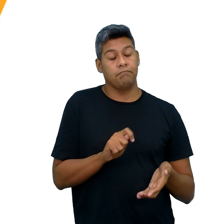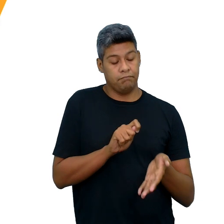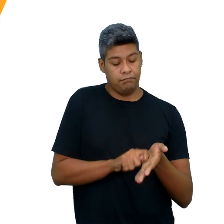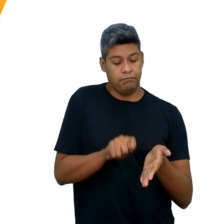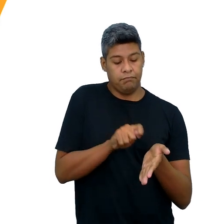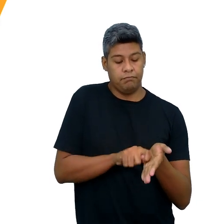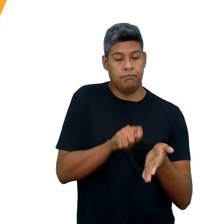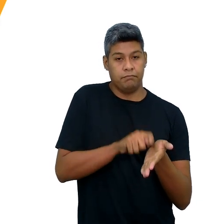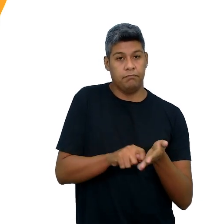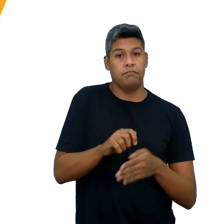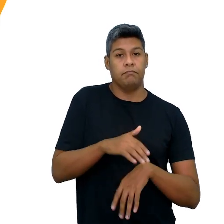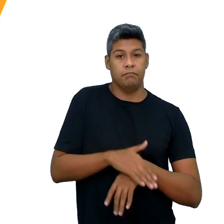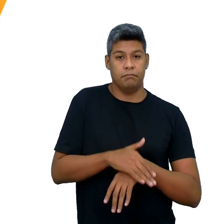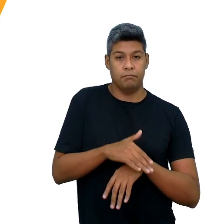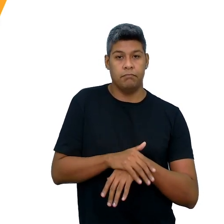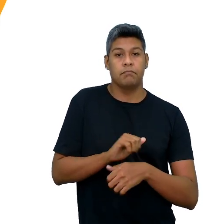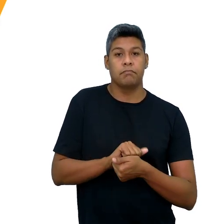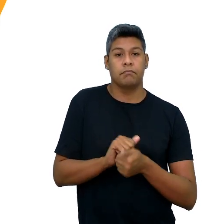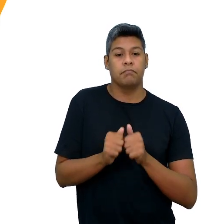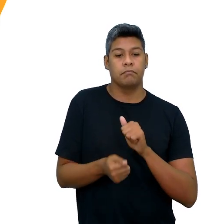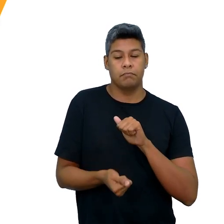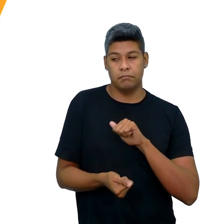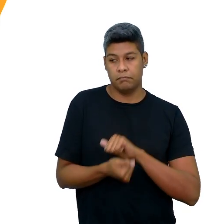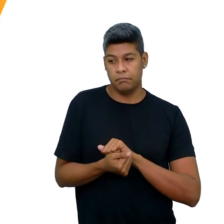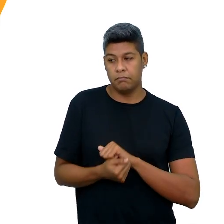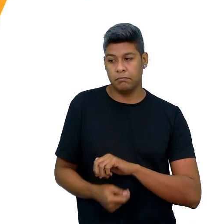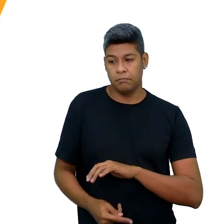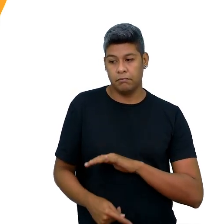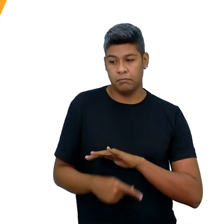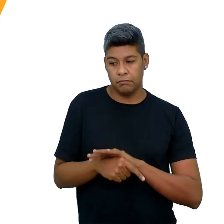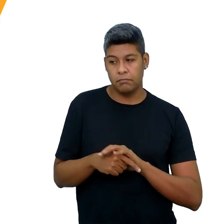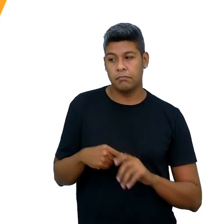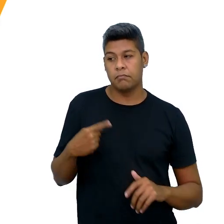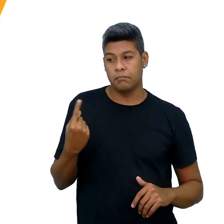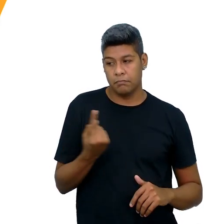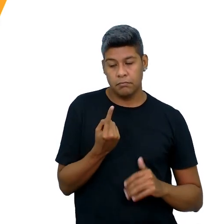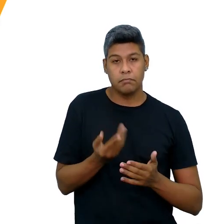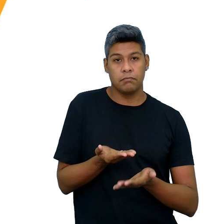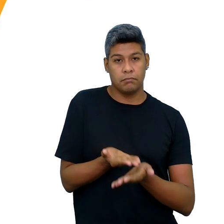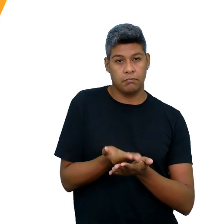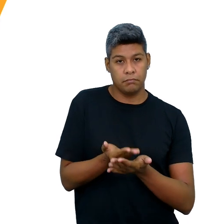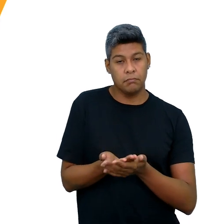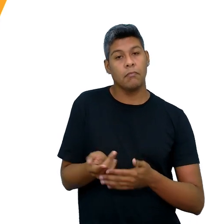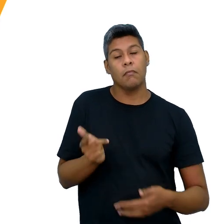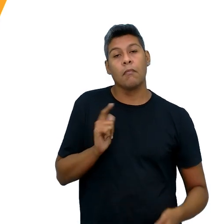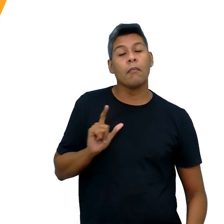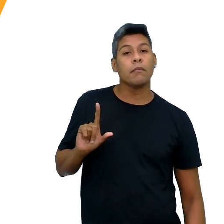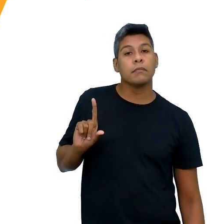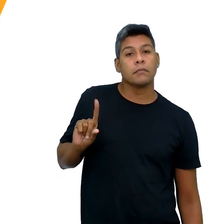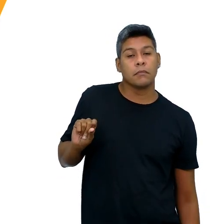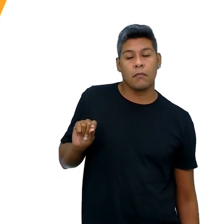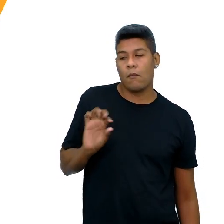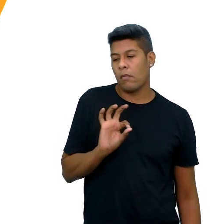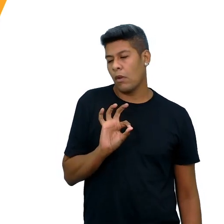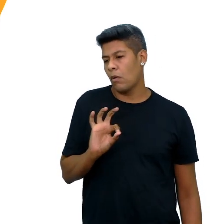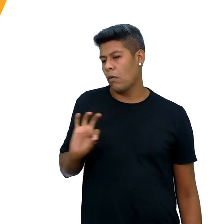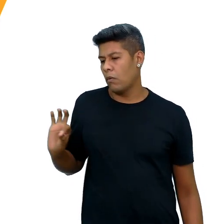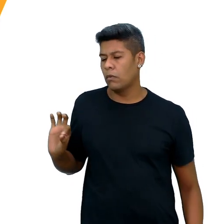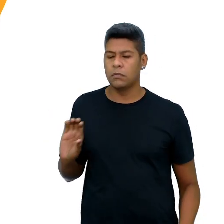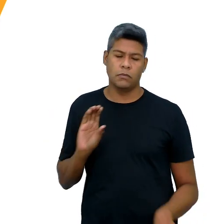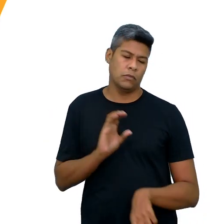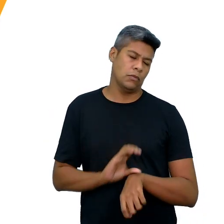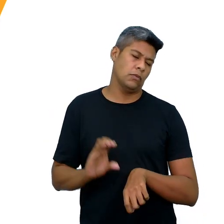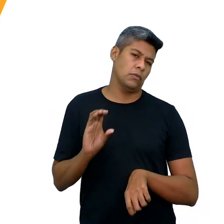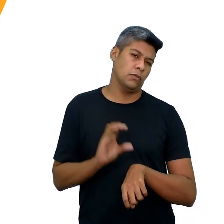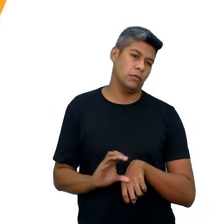para fazerem as anotações referente aos nossos estudos e que tenhamos uma excelente formação,